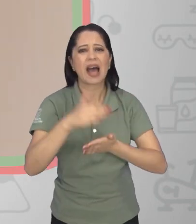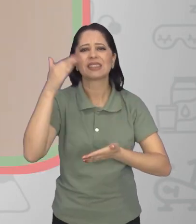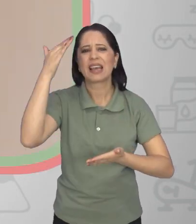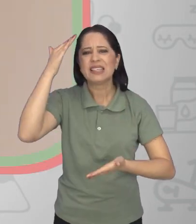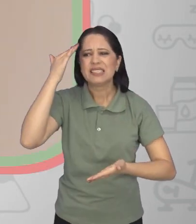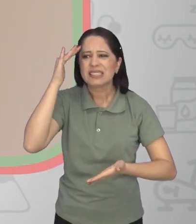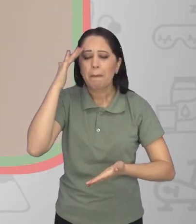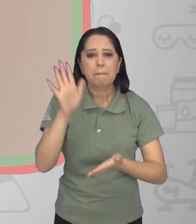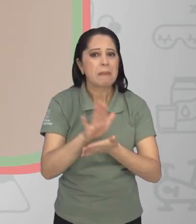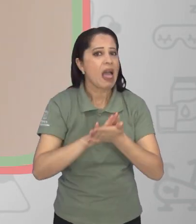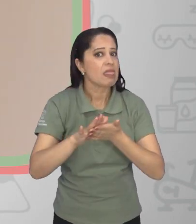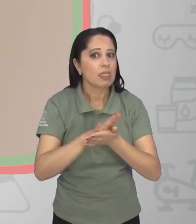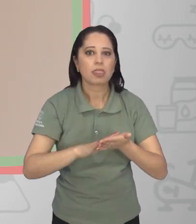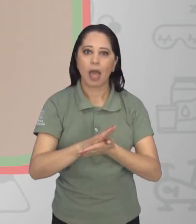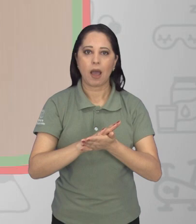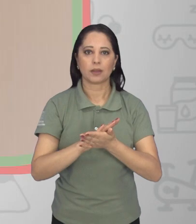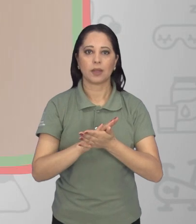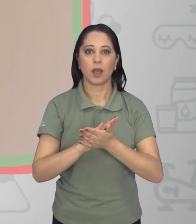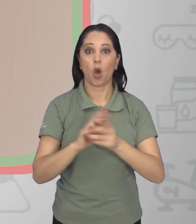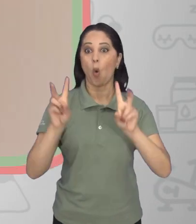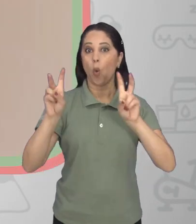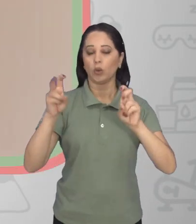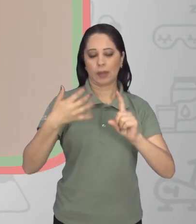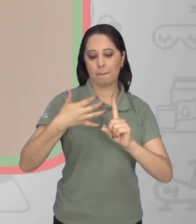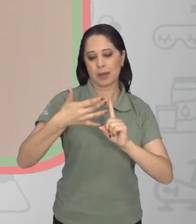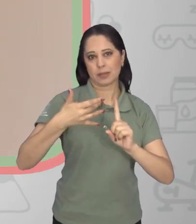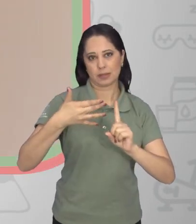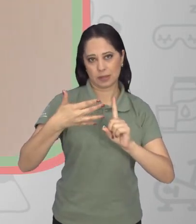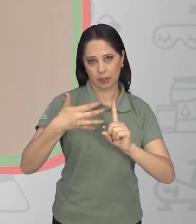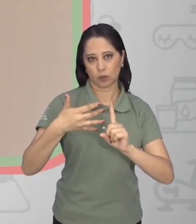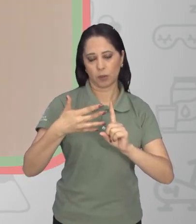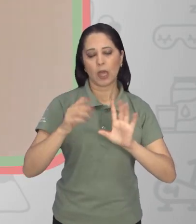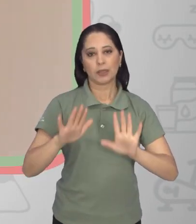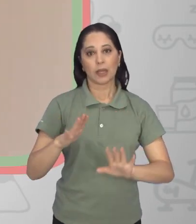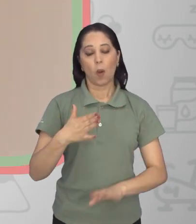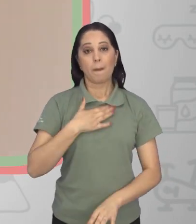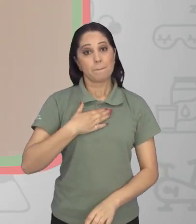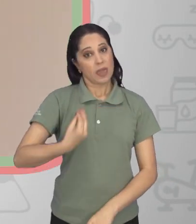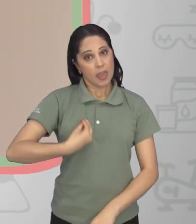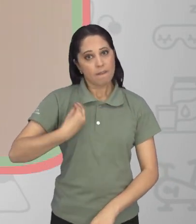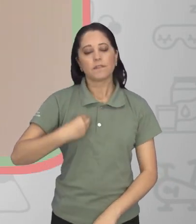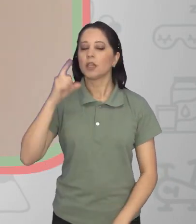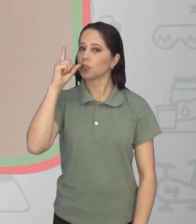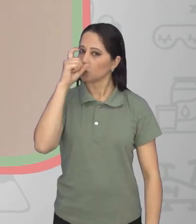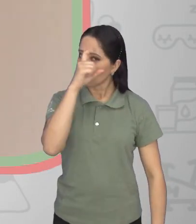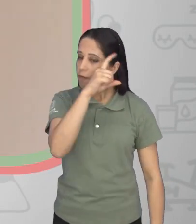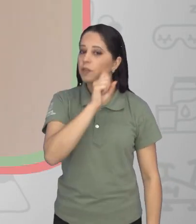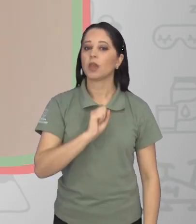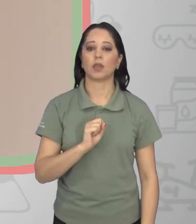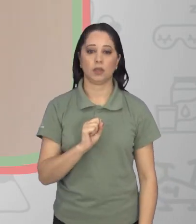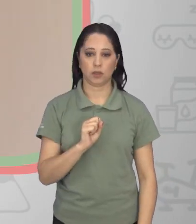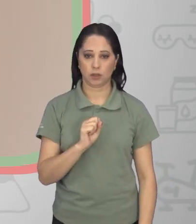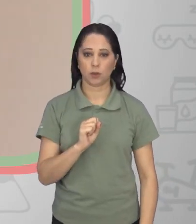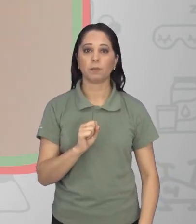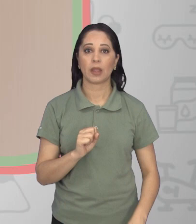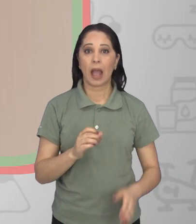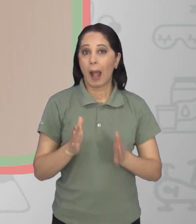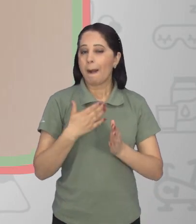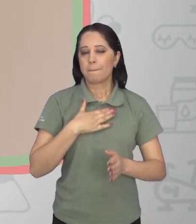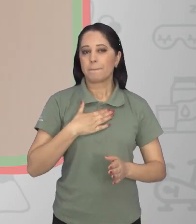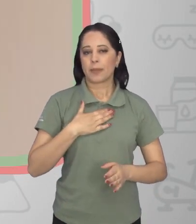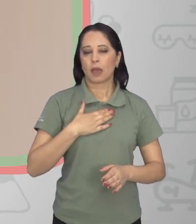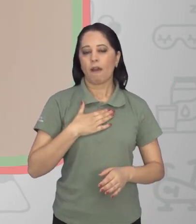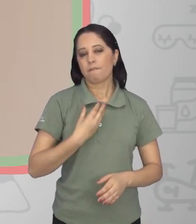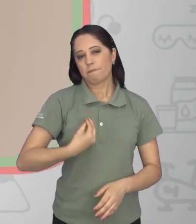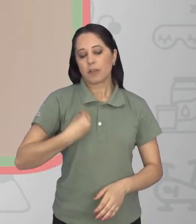tinha informação sobre o que era a síndrome de Tourette, né? Então, foi um momento muito difícil para mim,